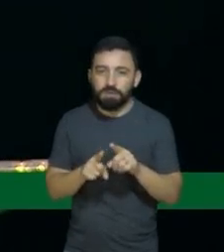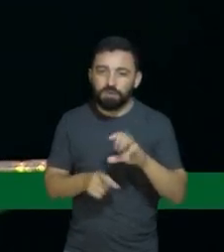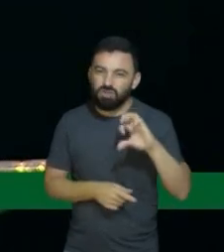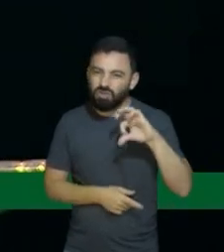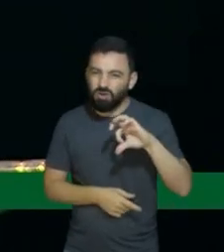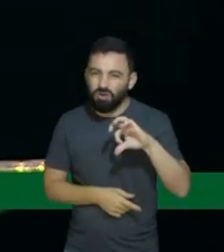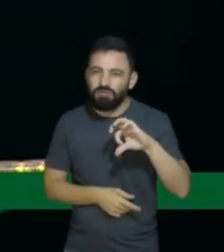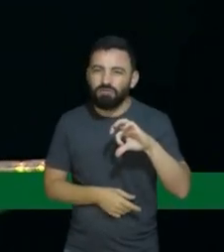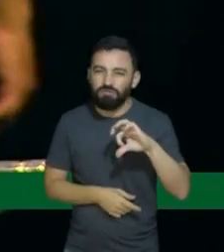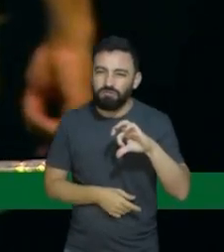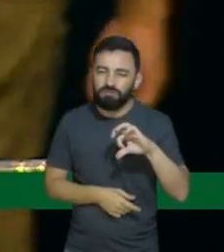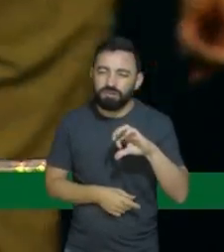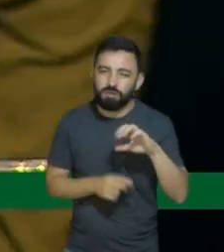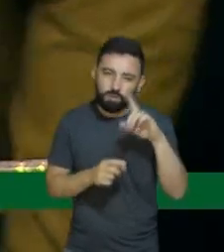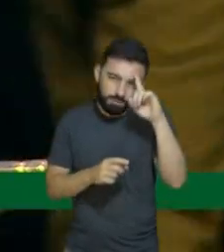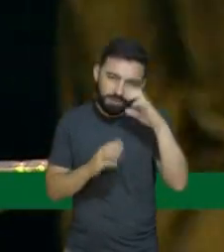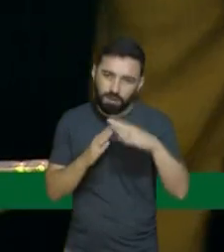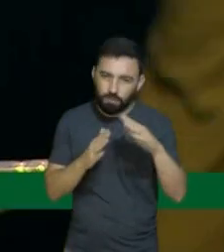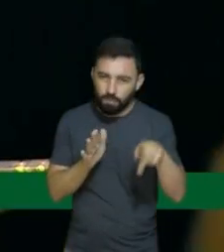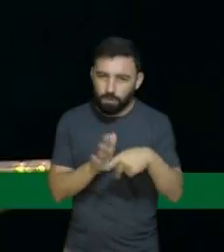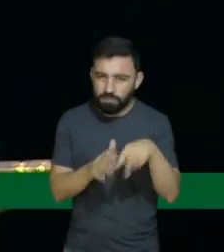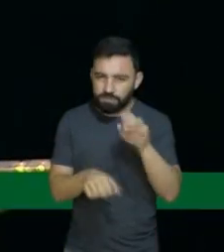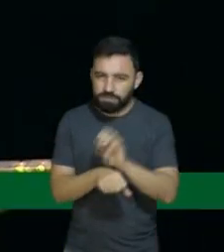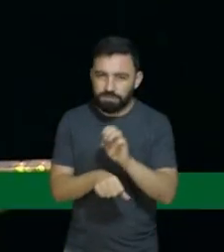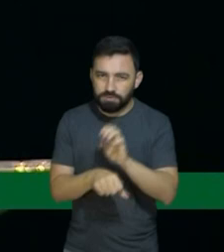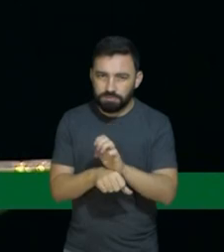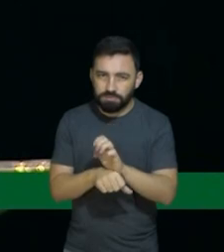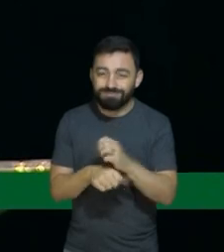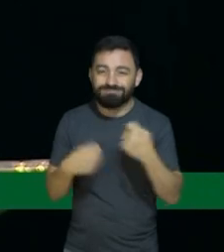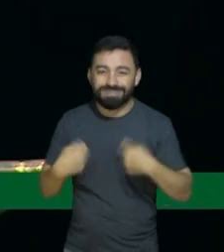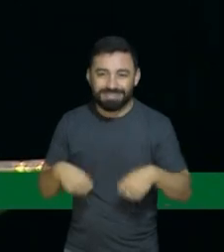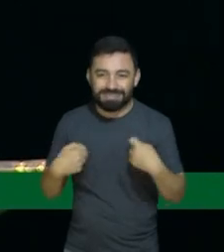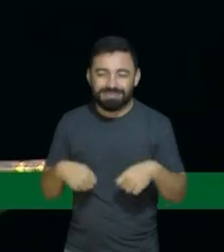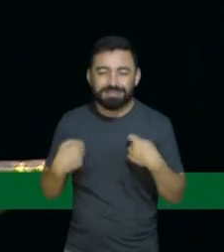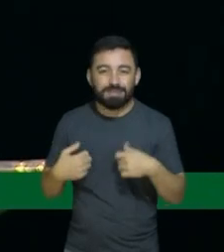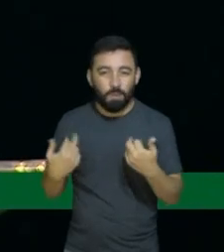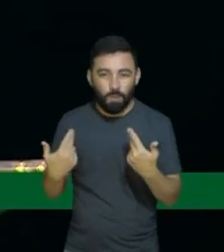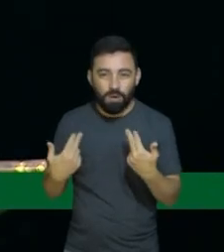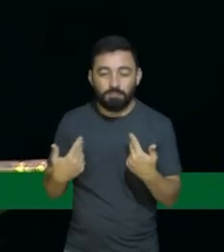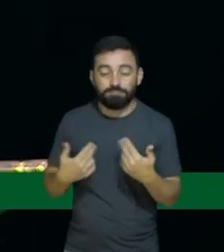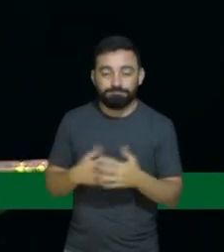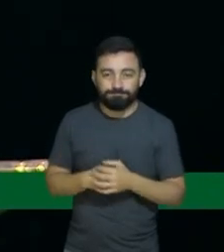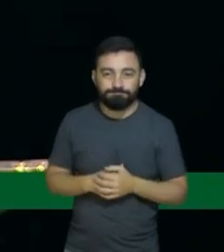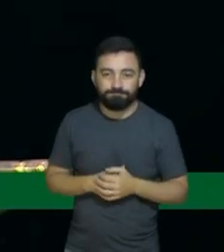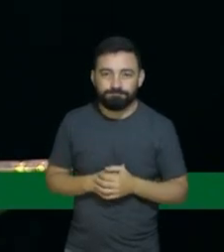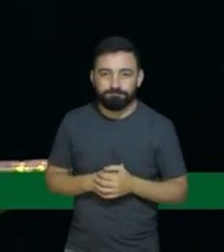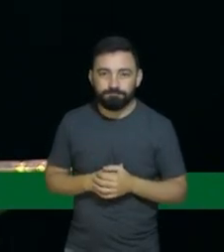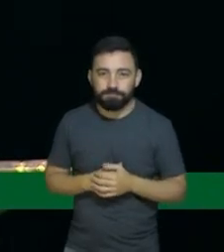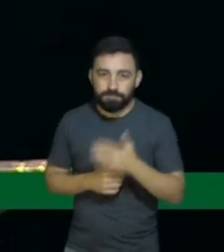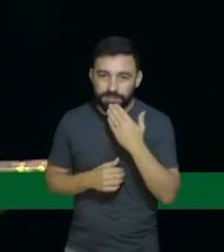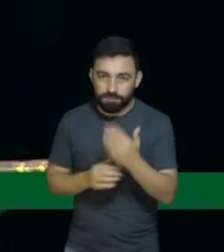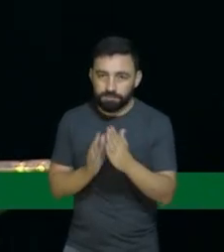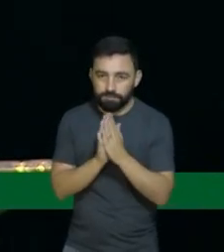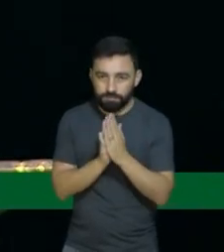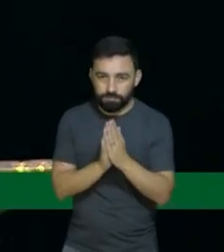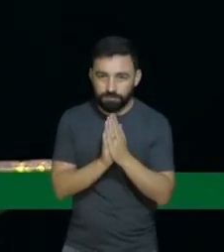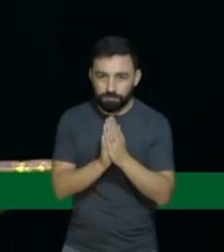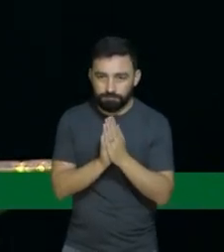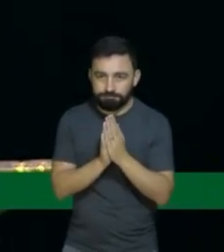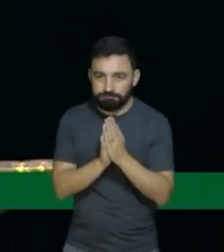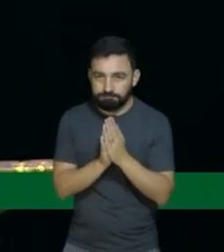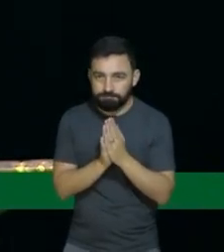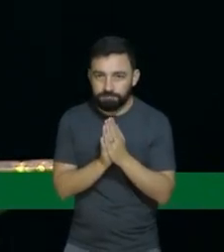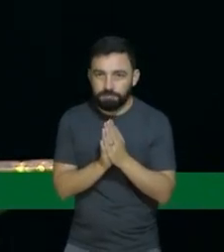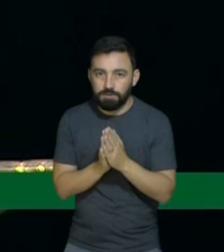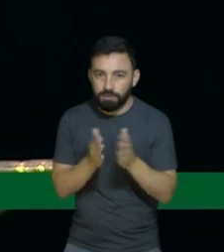nove hospitais do estado que estão precisando da ajuda de vocês solicito por gentileza